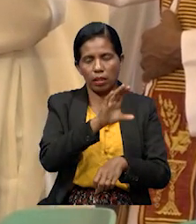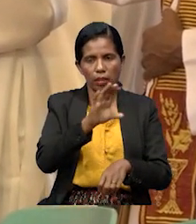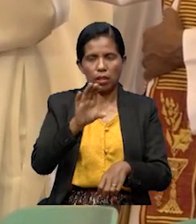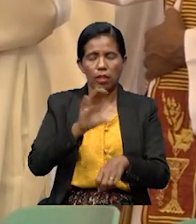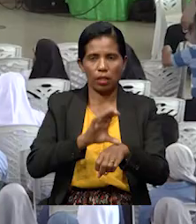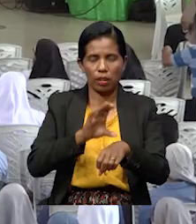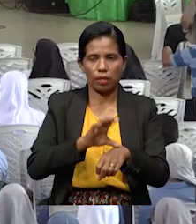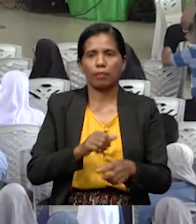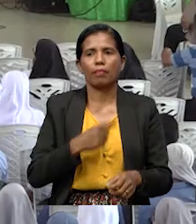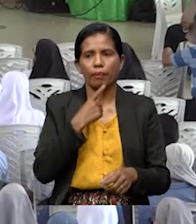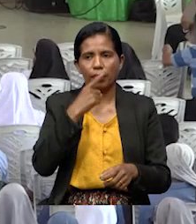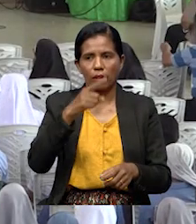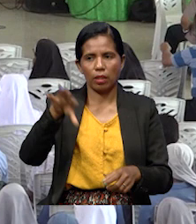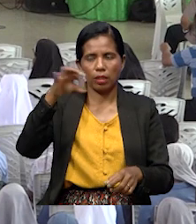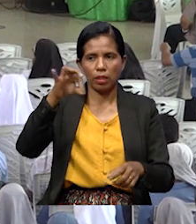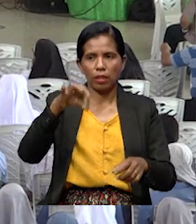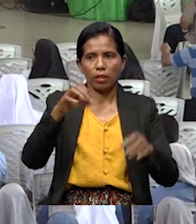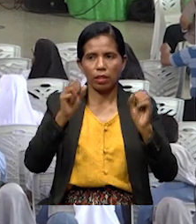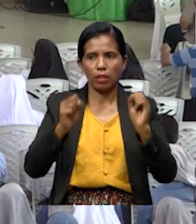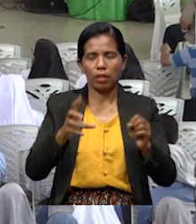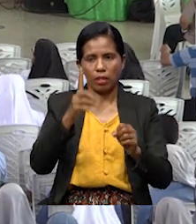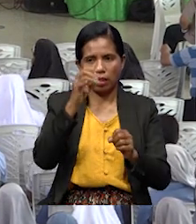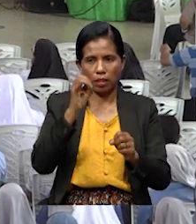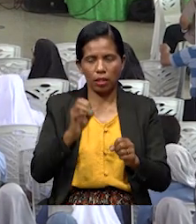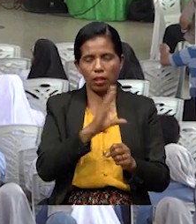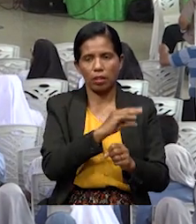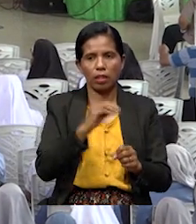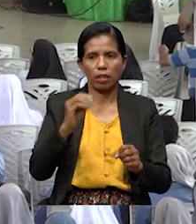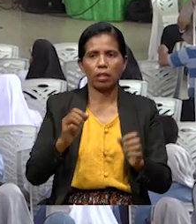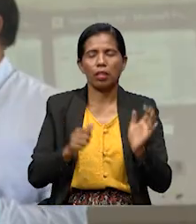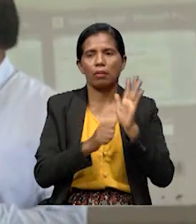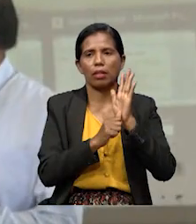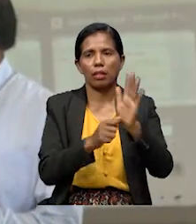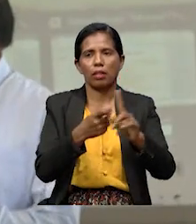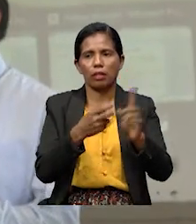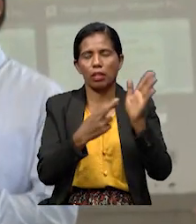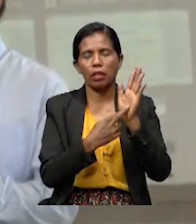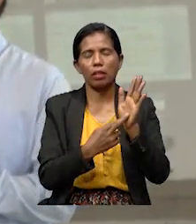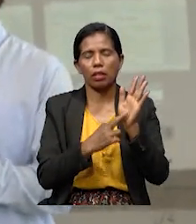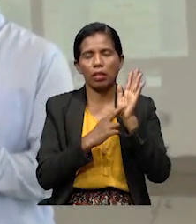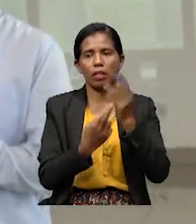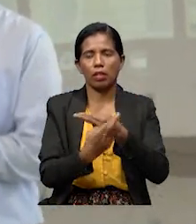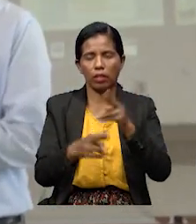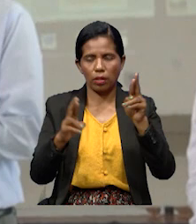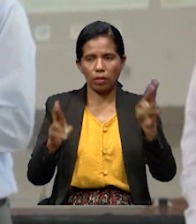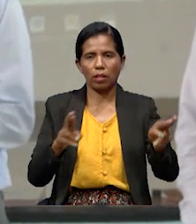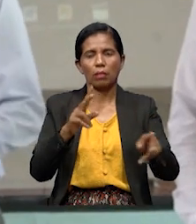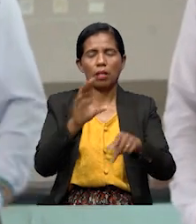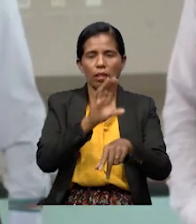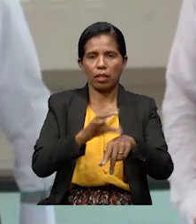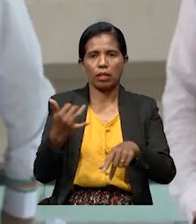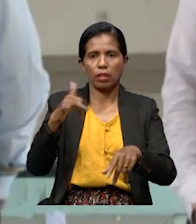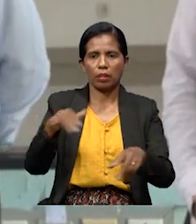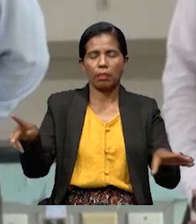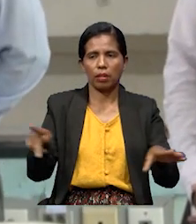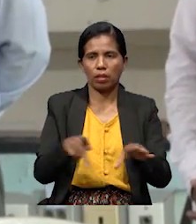equipa laborar Sínodo Episcoporum Arquidiocese Metropolitana de Lille, apresenta resultado ba entidade religioso sira, neve mac